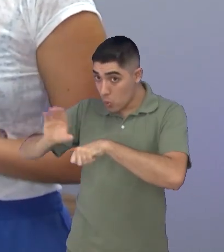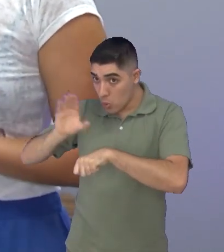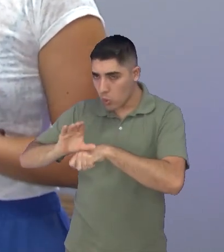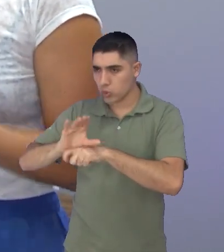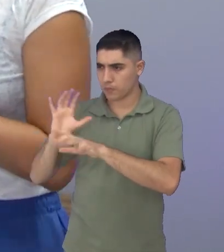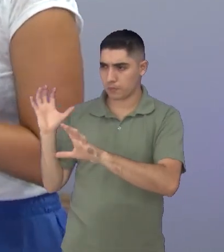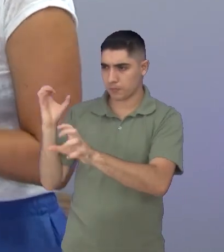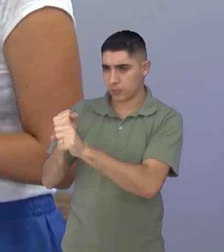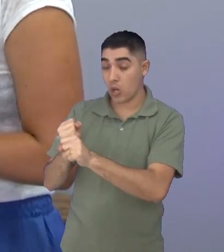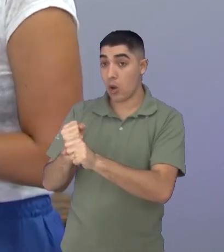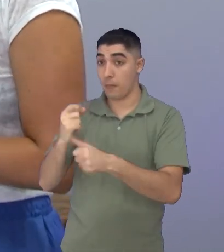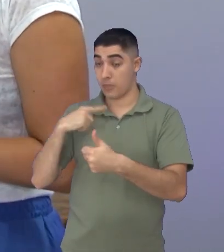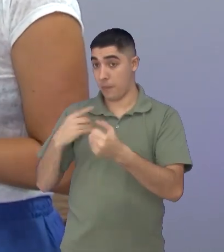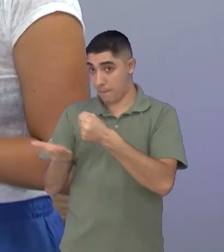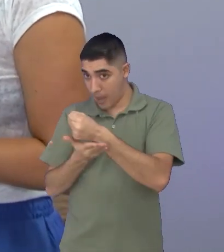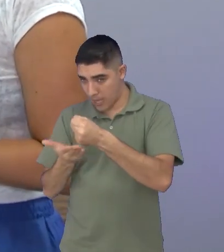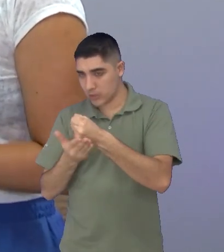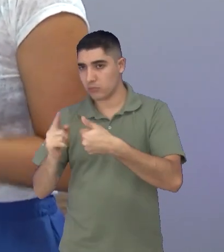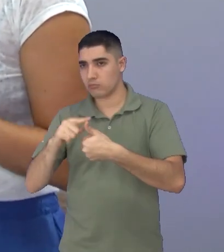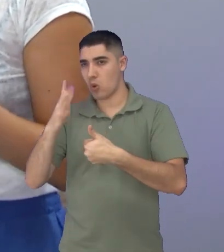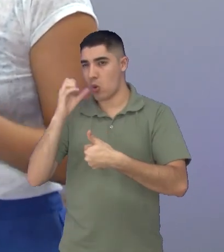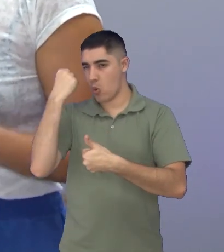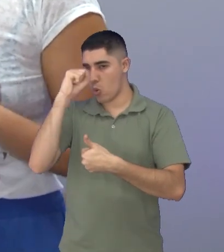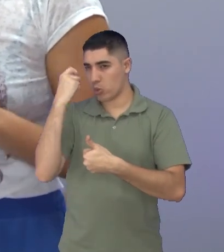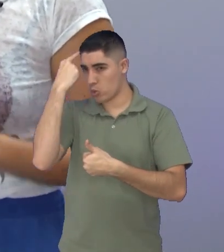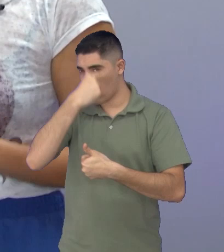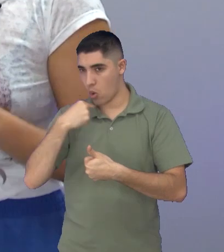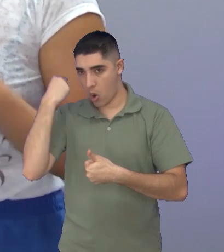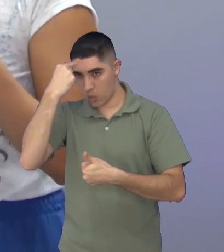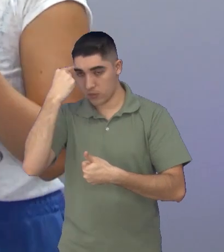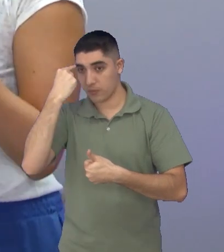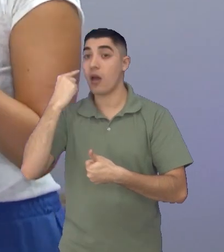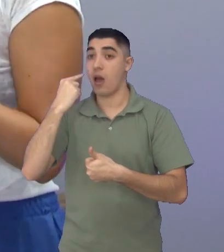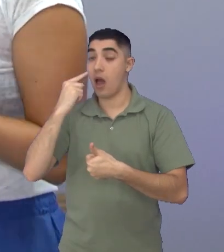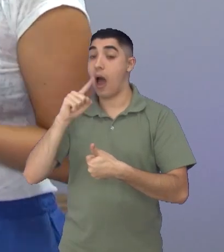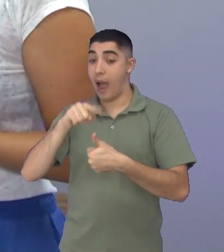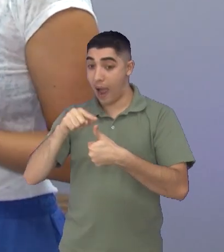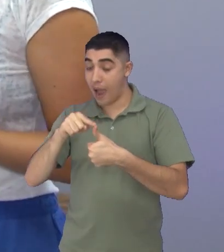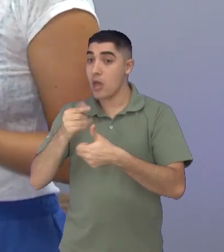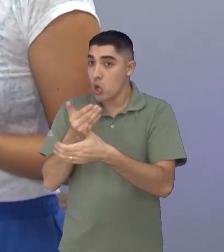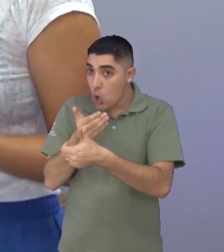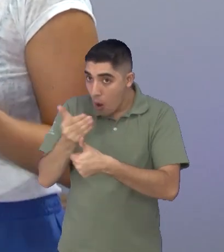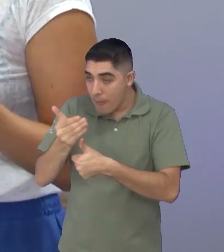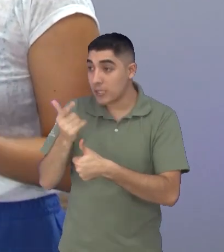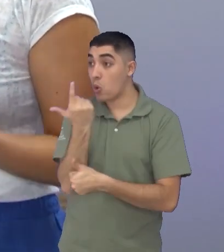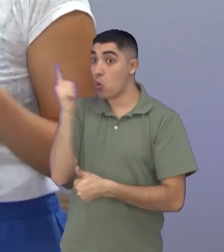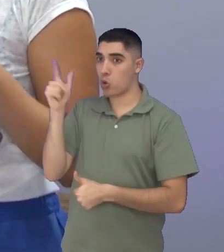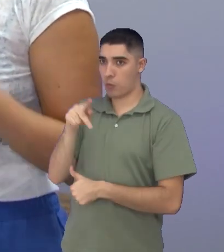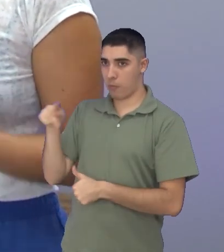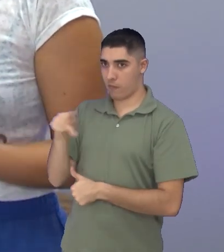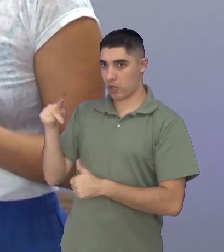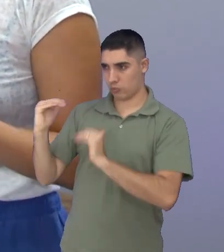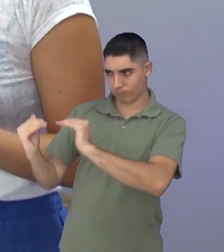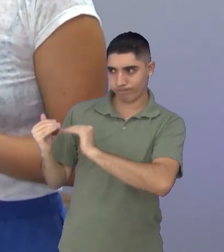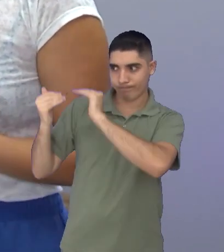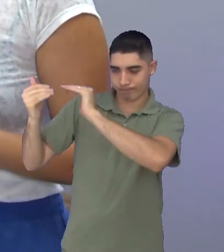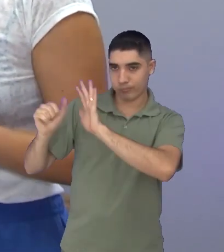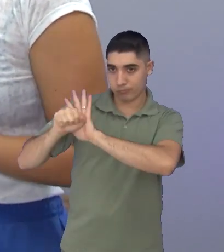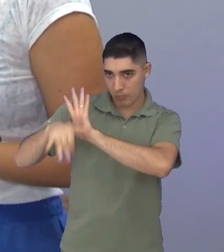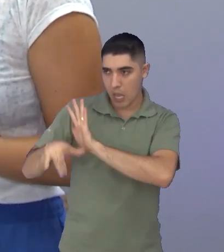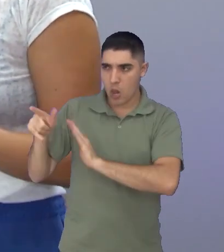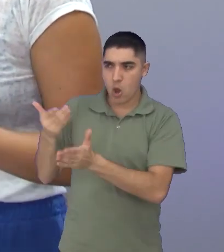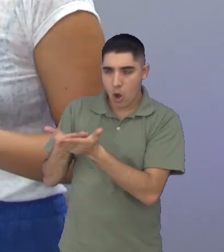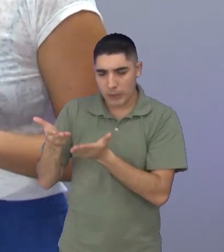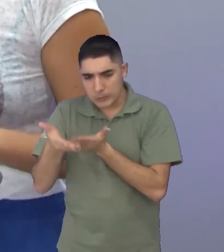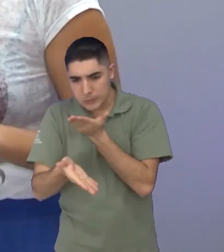do nível 1 de apenas 8 horas. E aí você vai ser iniciada por um mestre reiki e aí você já pode aplicar